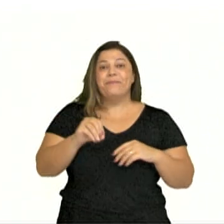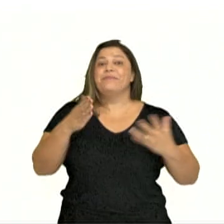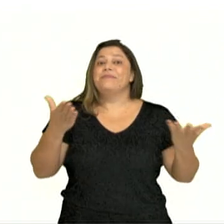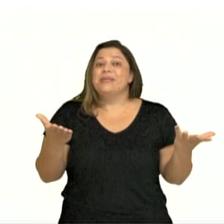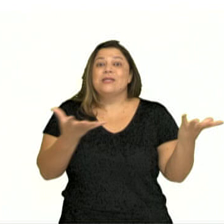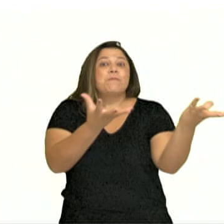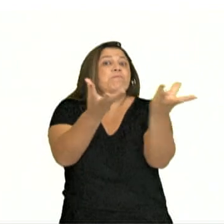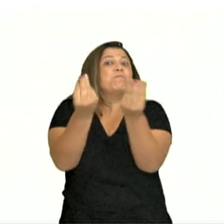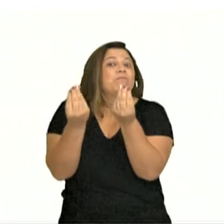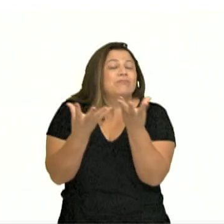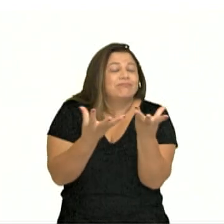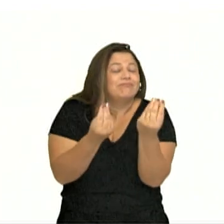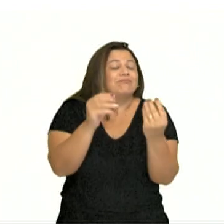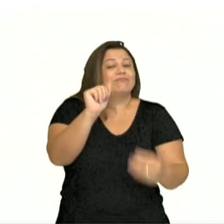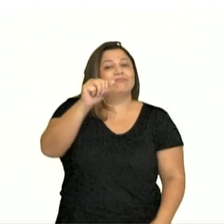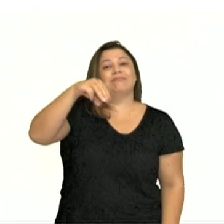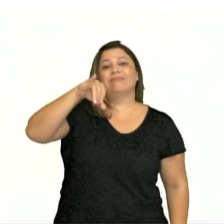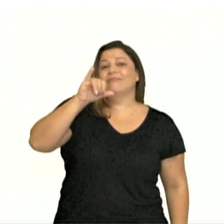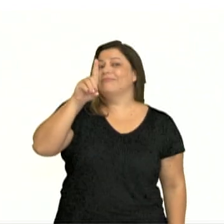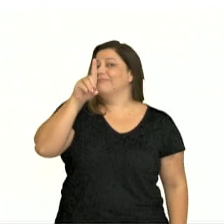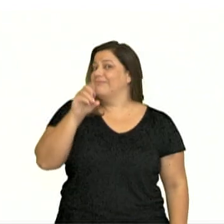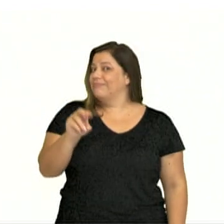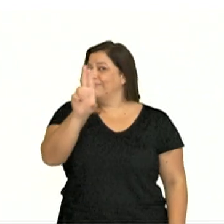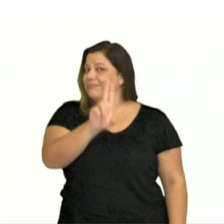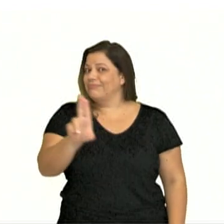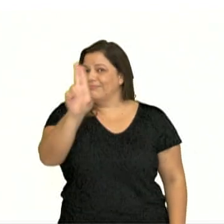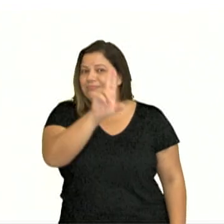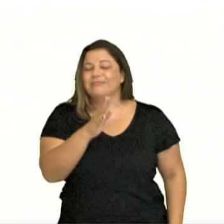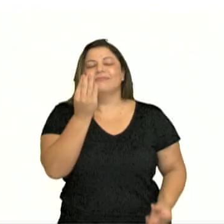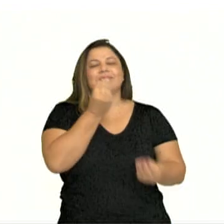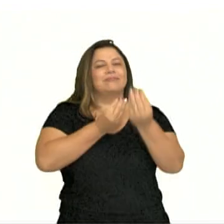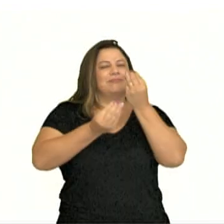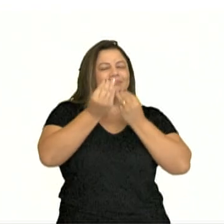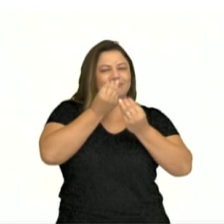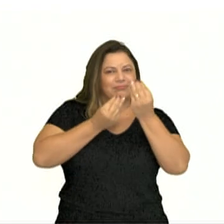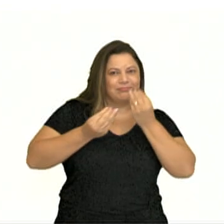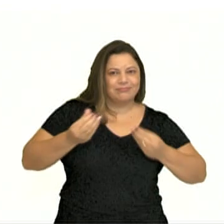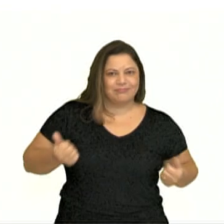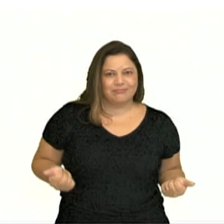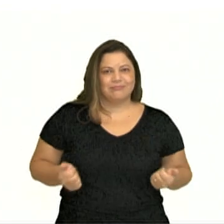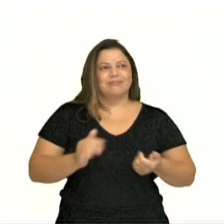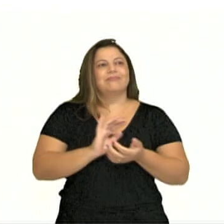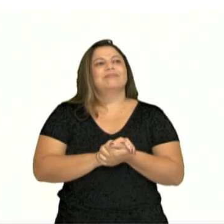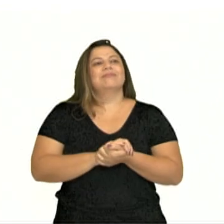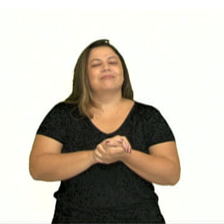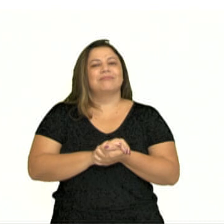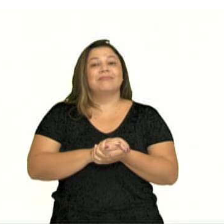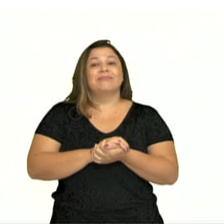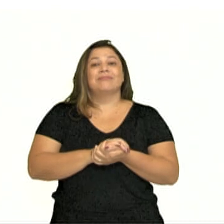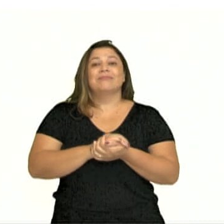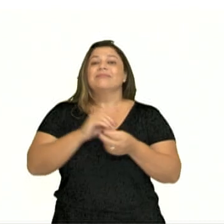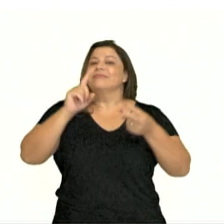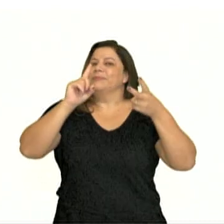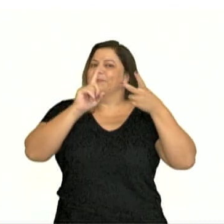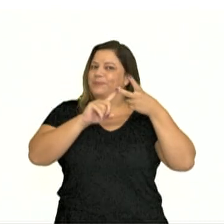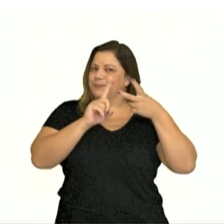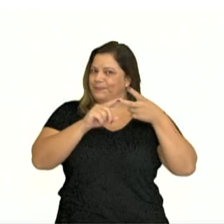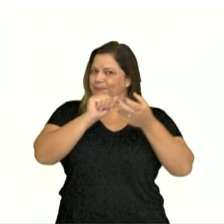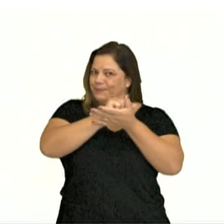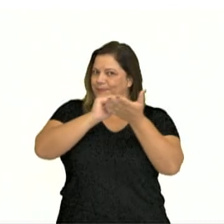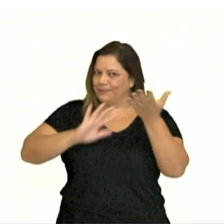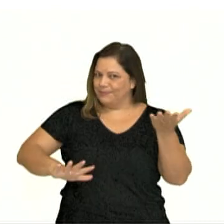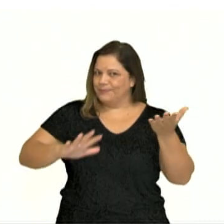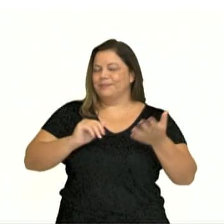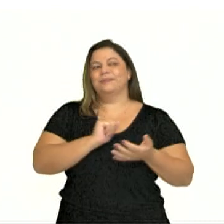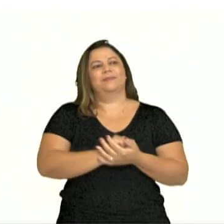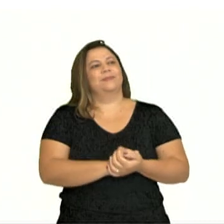é rica em amido e nós utilizamos ela na nossa alimentação. Vamos para a segunda atividade? Uma